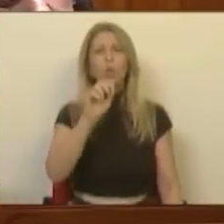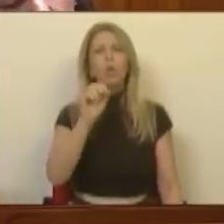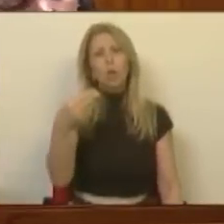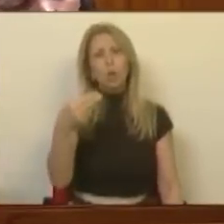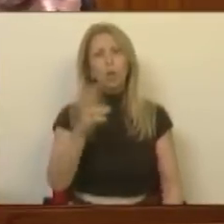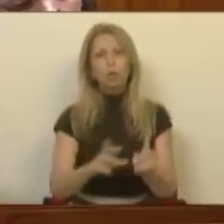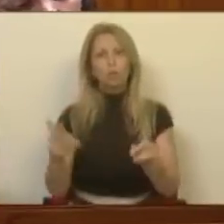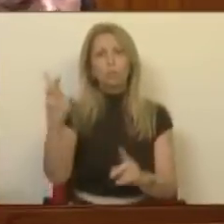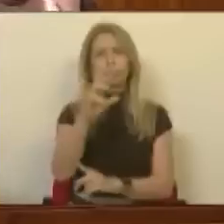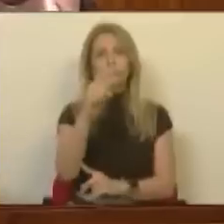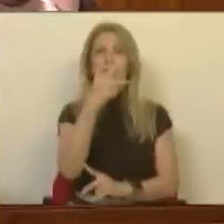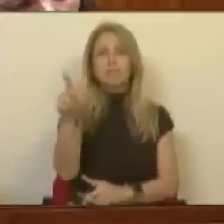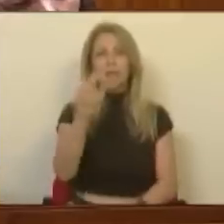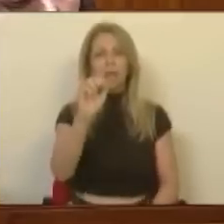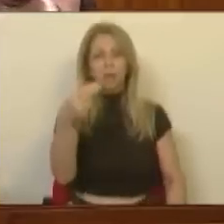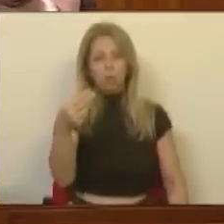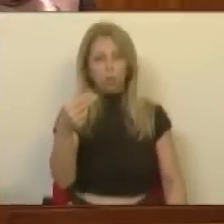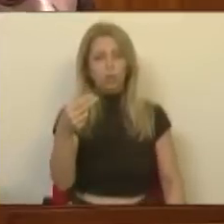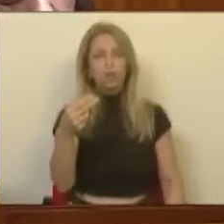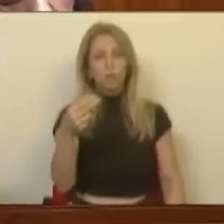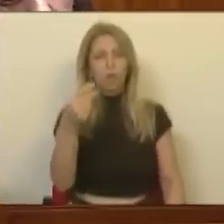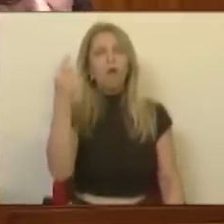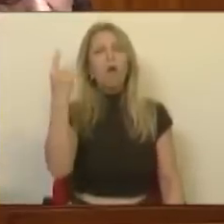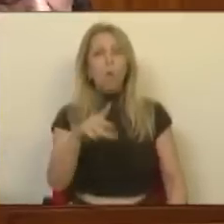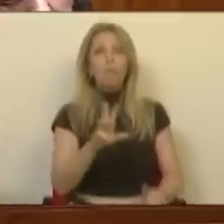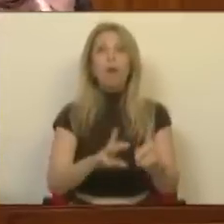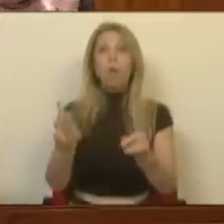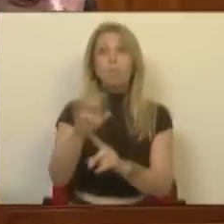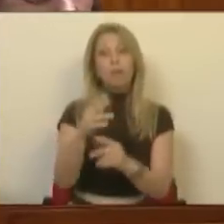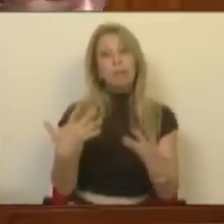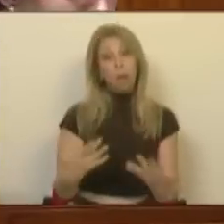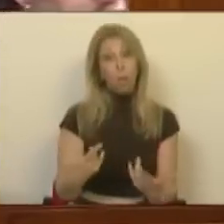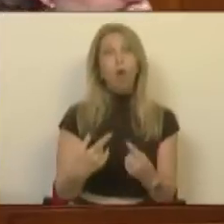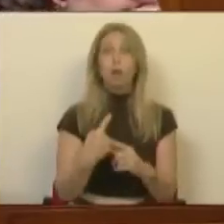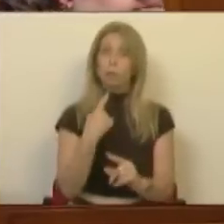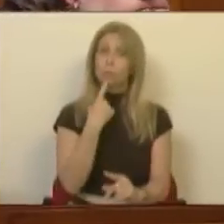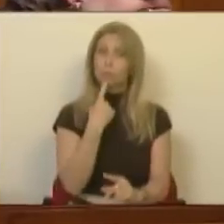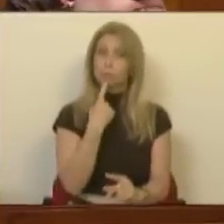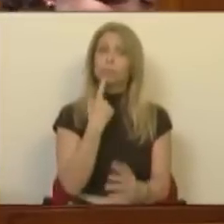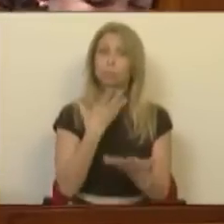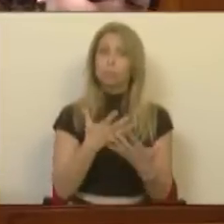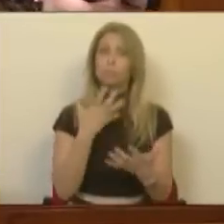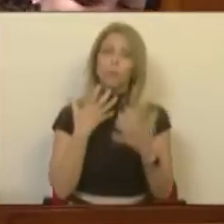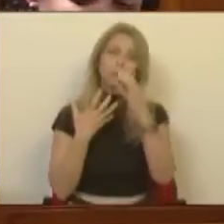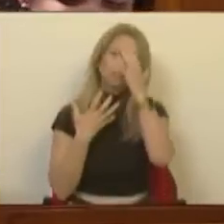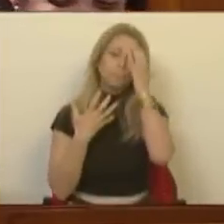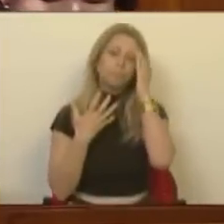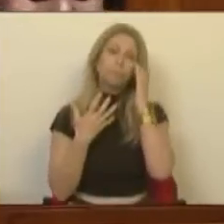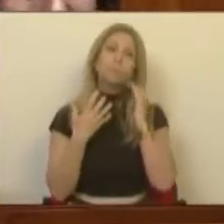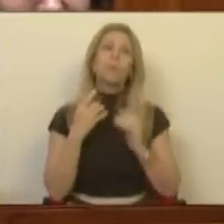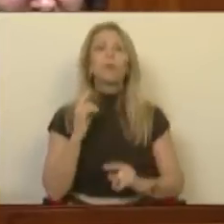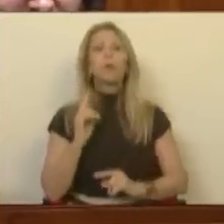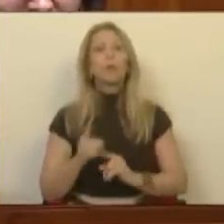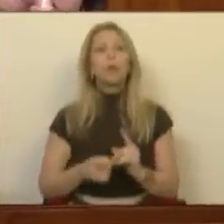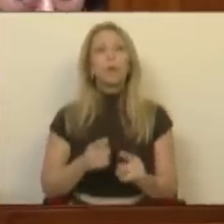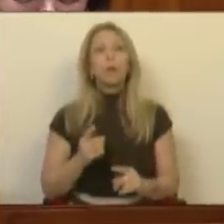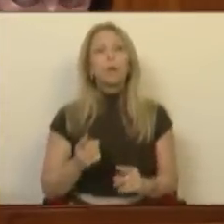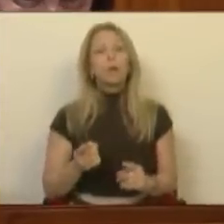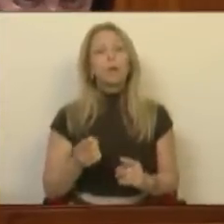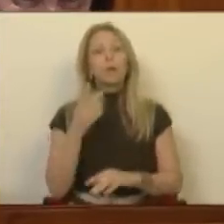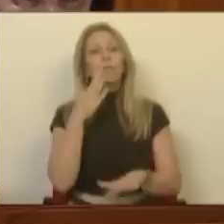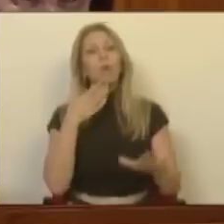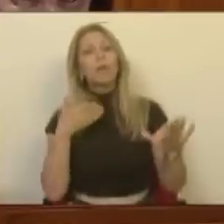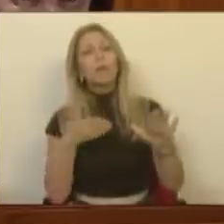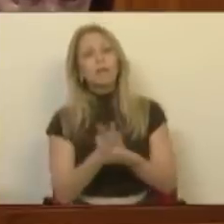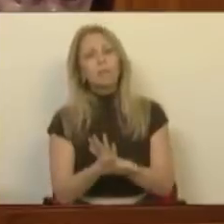para cerca de 100 € houve um aumento agora muito significativo naquilo que é as refeições de entrada